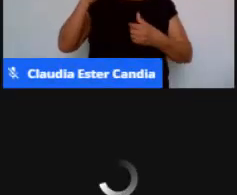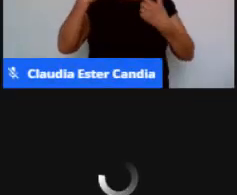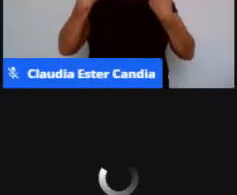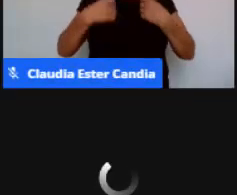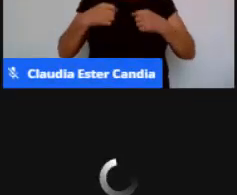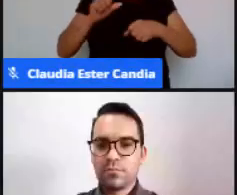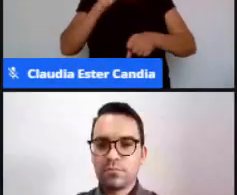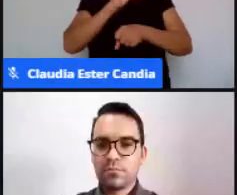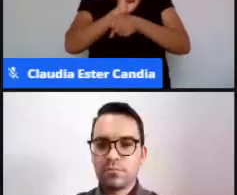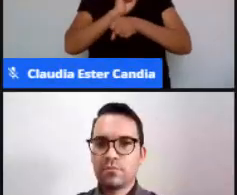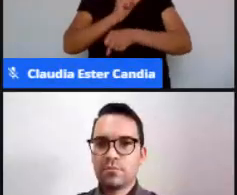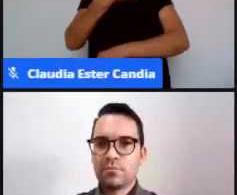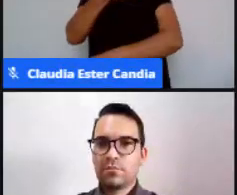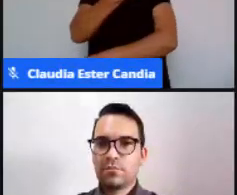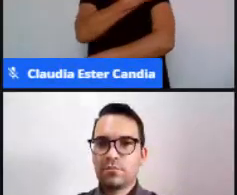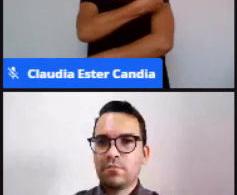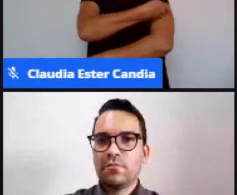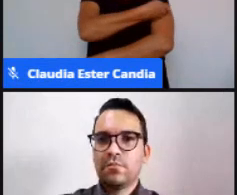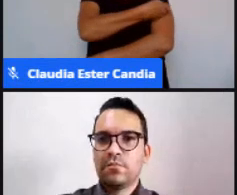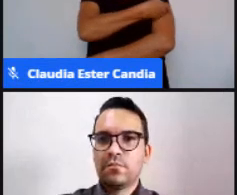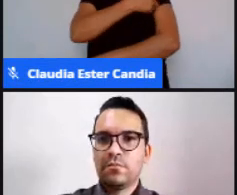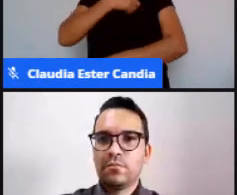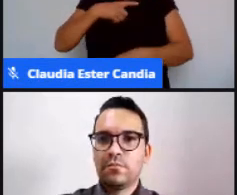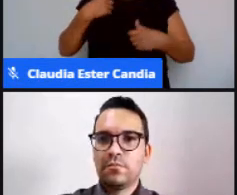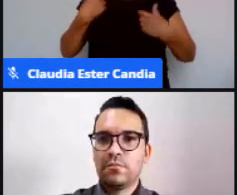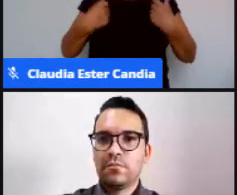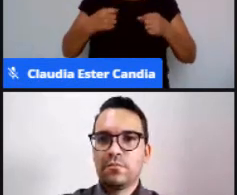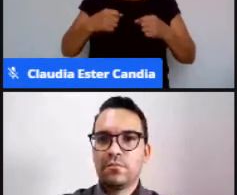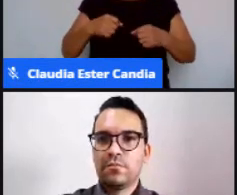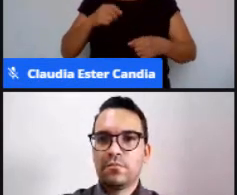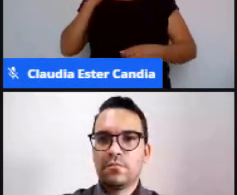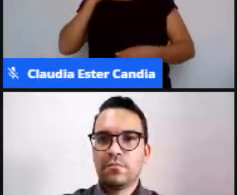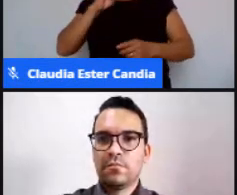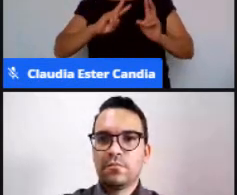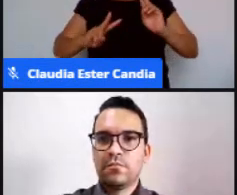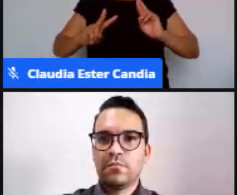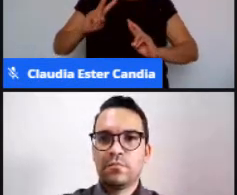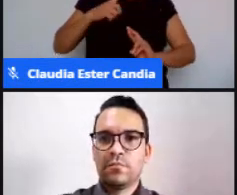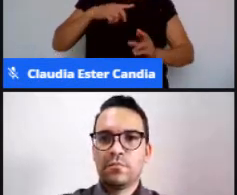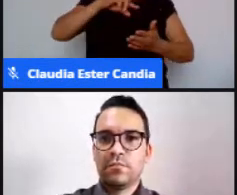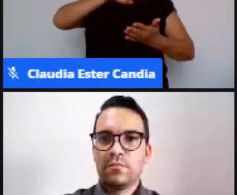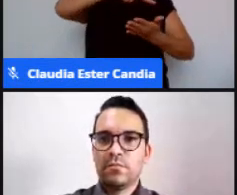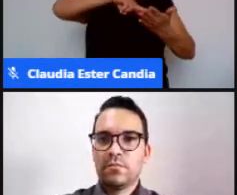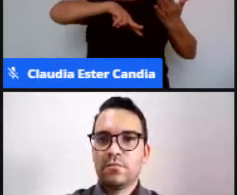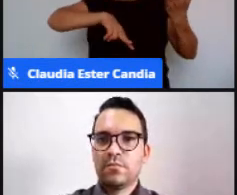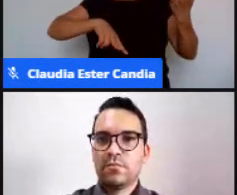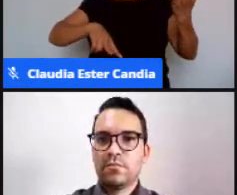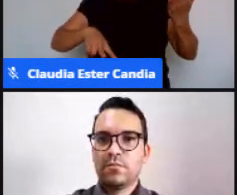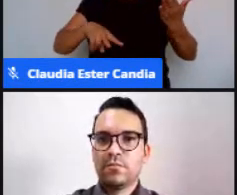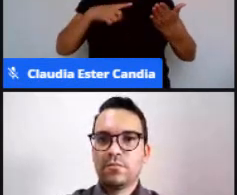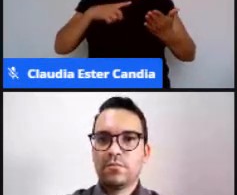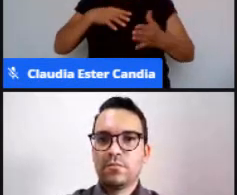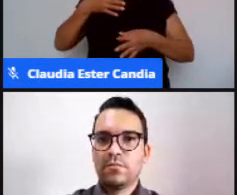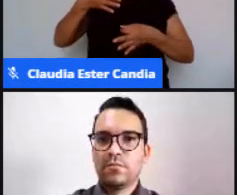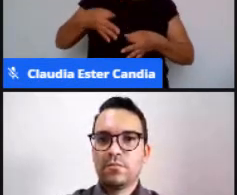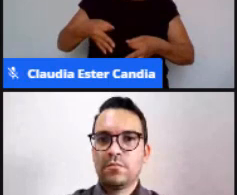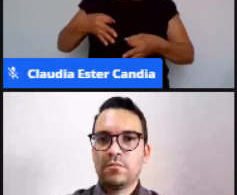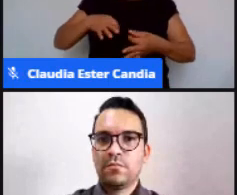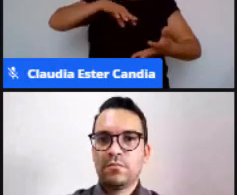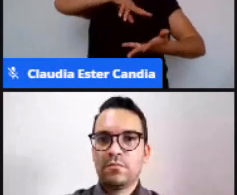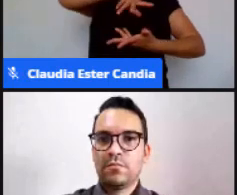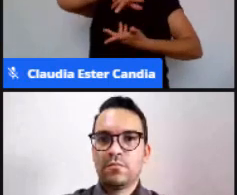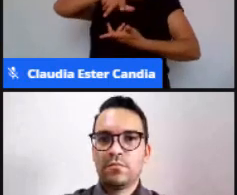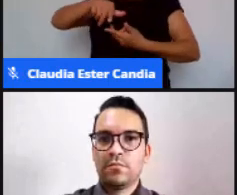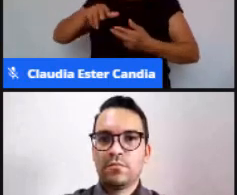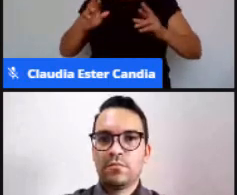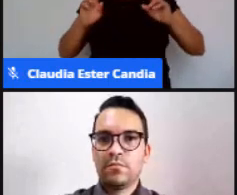é da geografia sabe ter uma leitura, né? A gente consegue ter uma leitura melhor desse mundo. Então, tendo essa